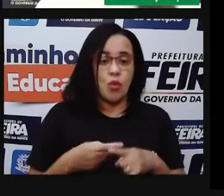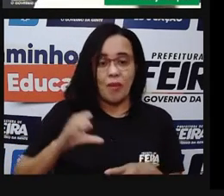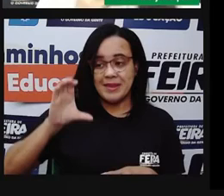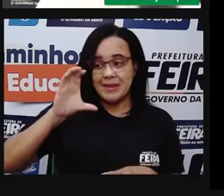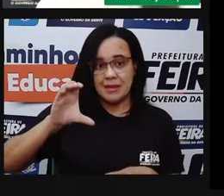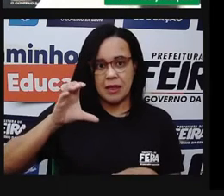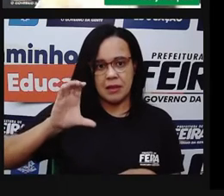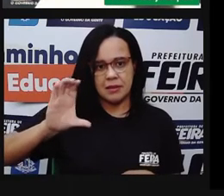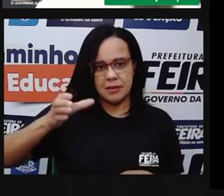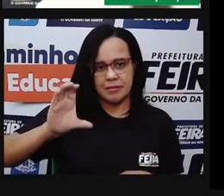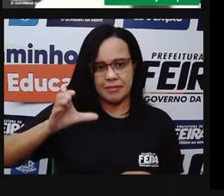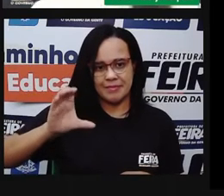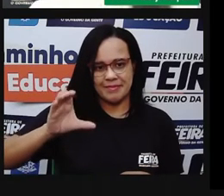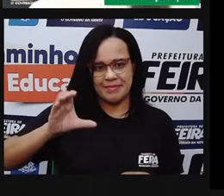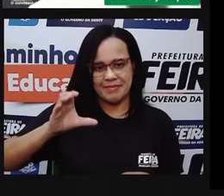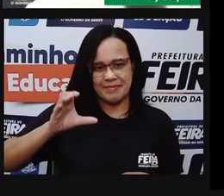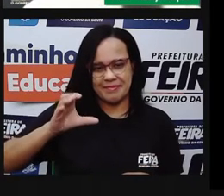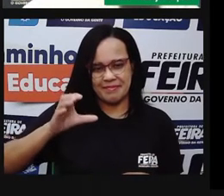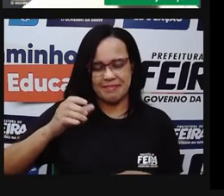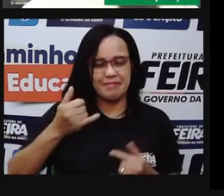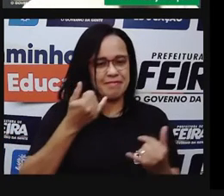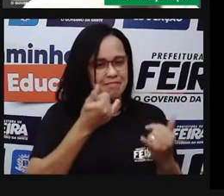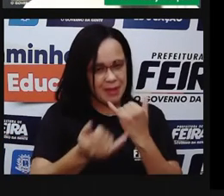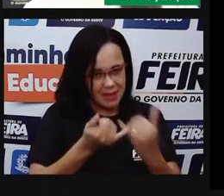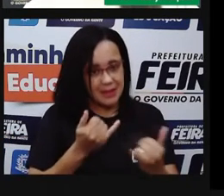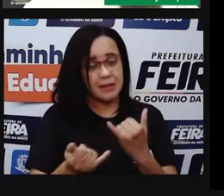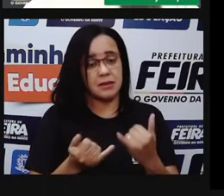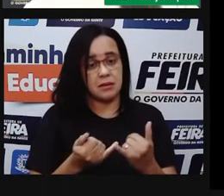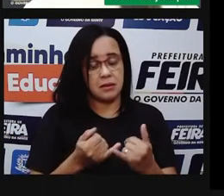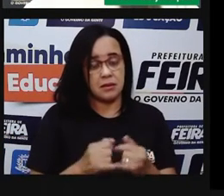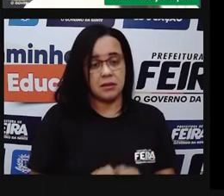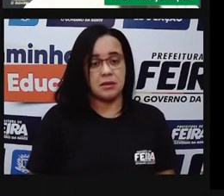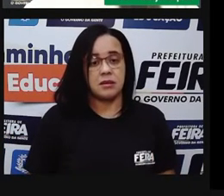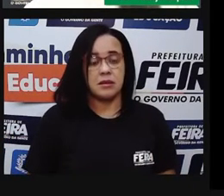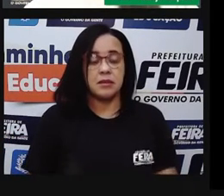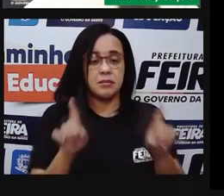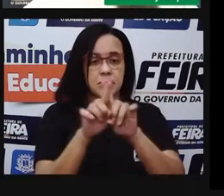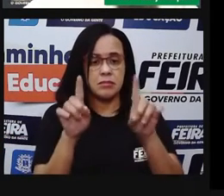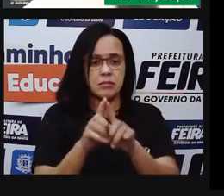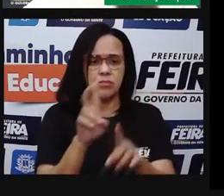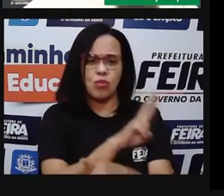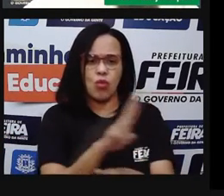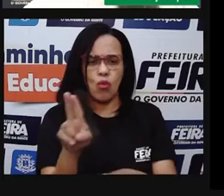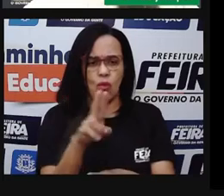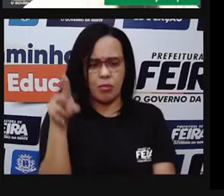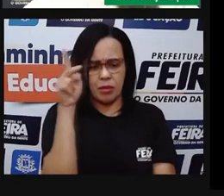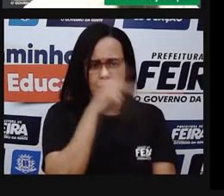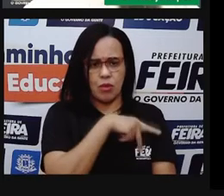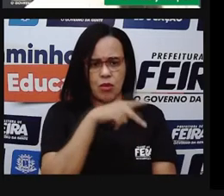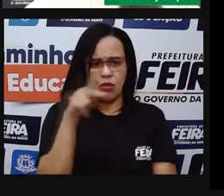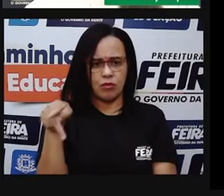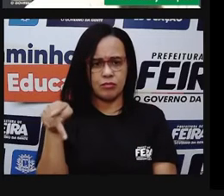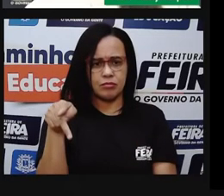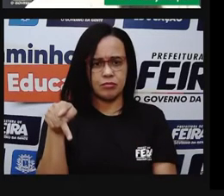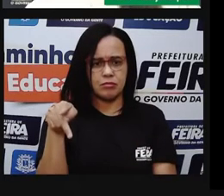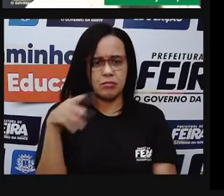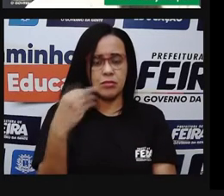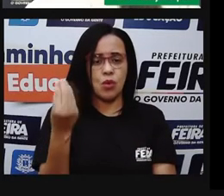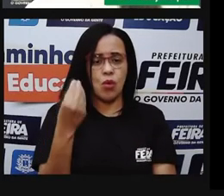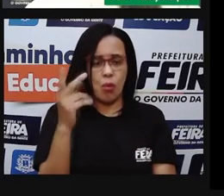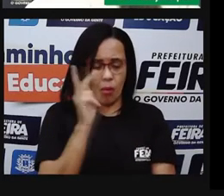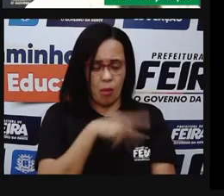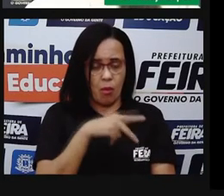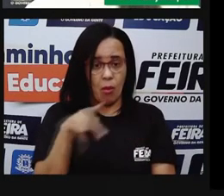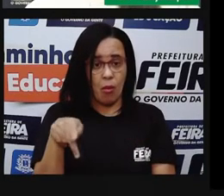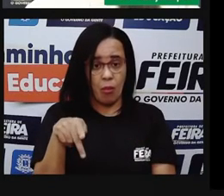mesmo som da letra si. E no nome professor, observem o nome pró. Olha que a